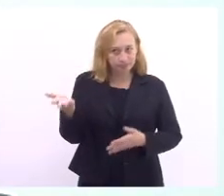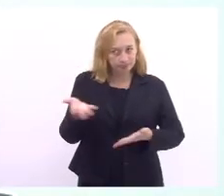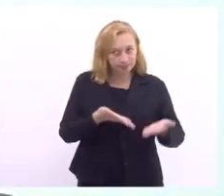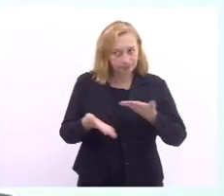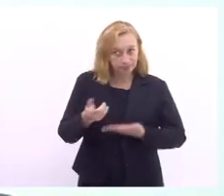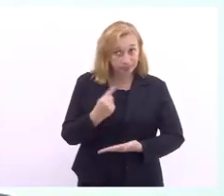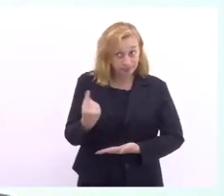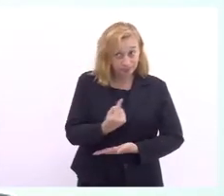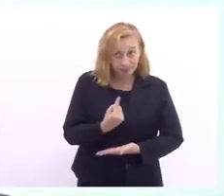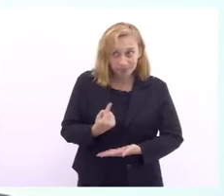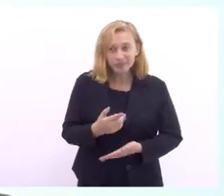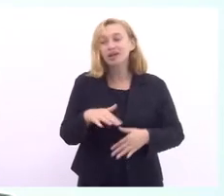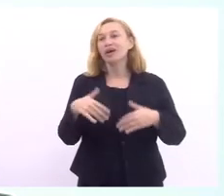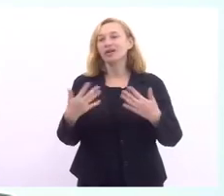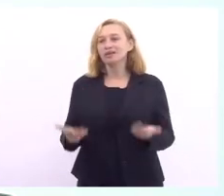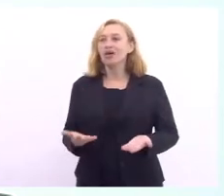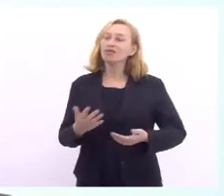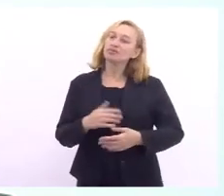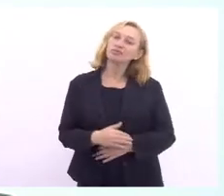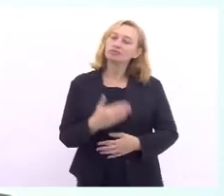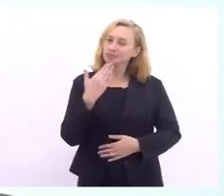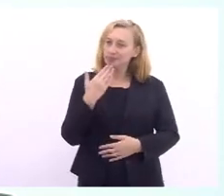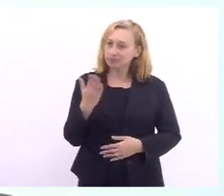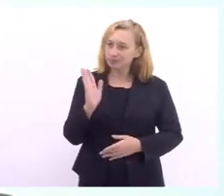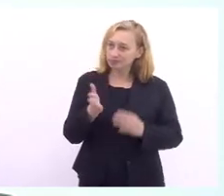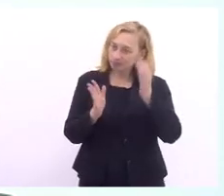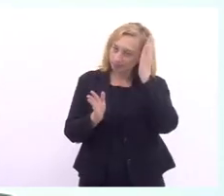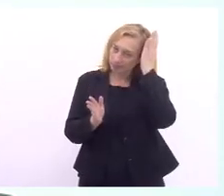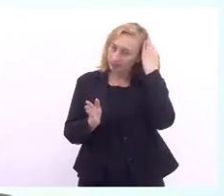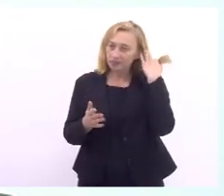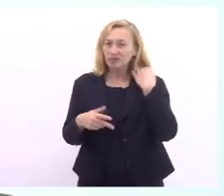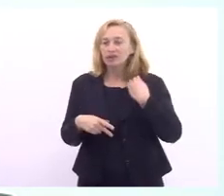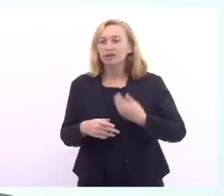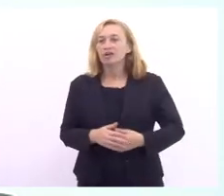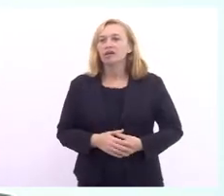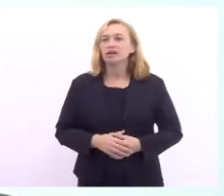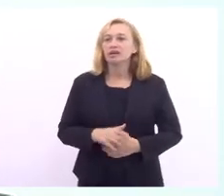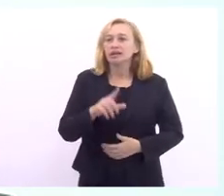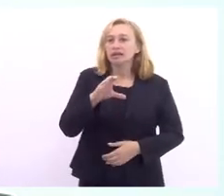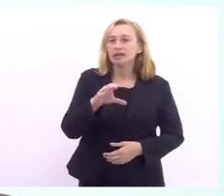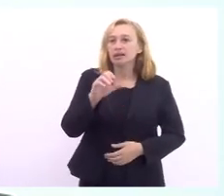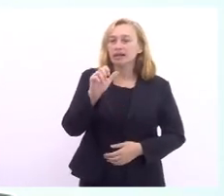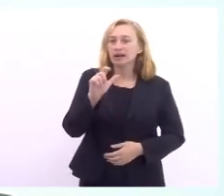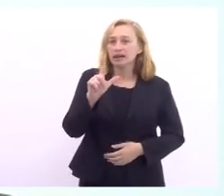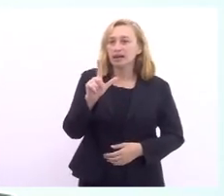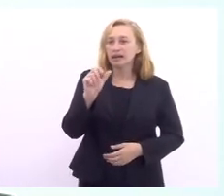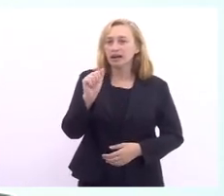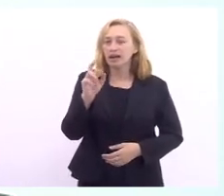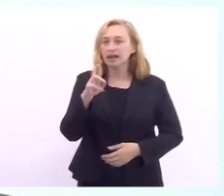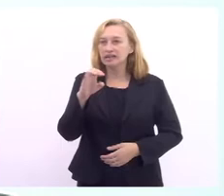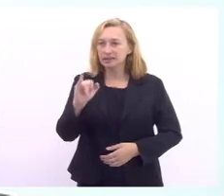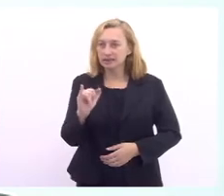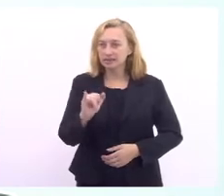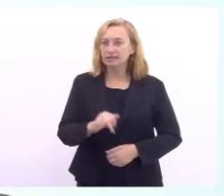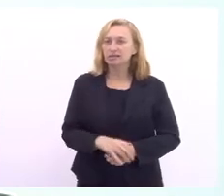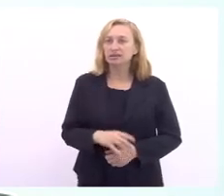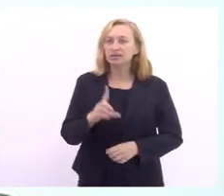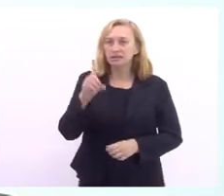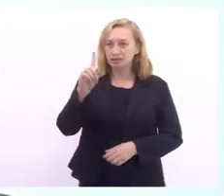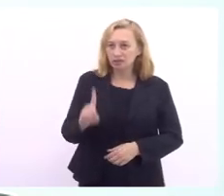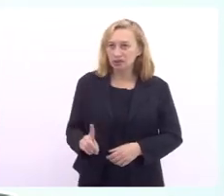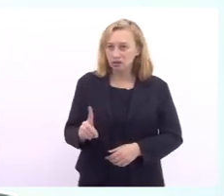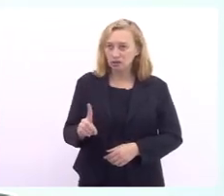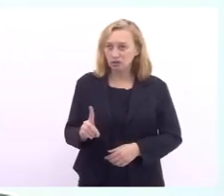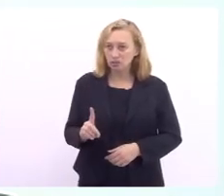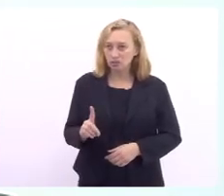compartilhadas conosco Então eu vou passar aqui agora a palavra para a Clarice Clarice link diretor